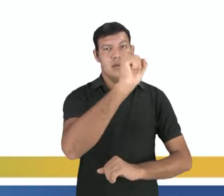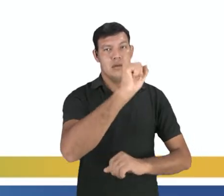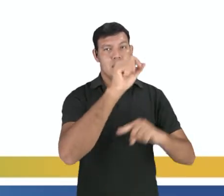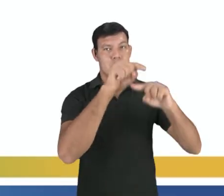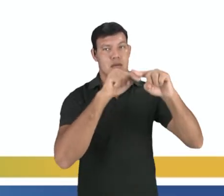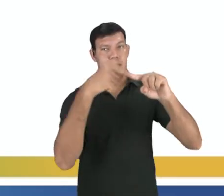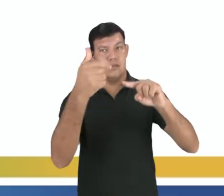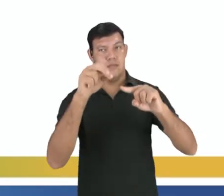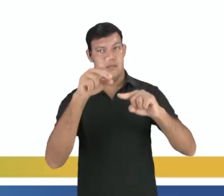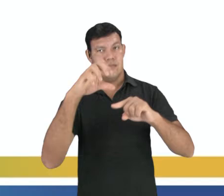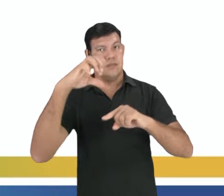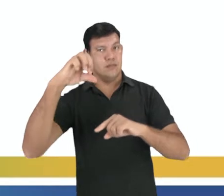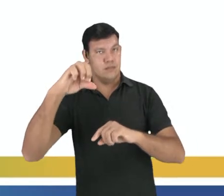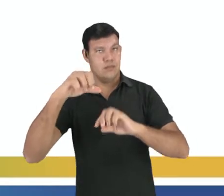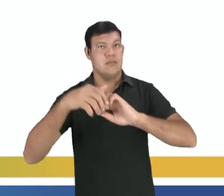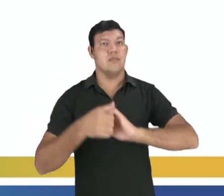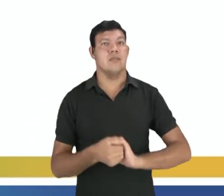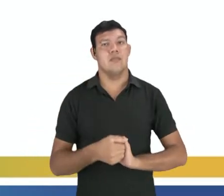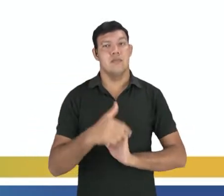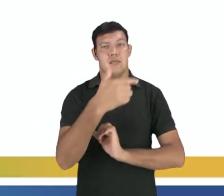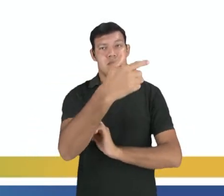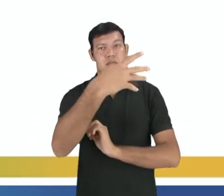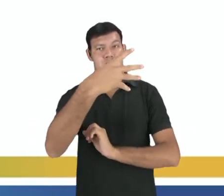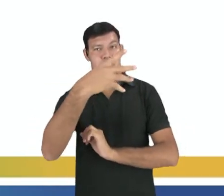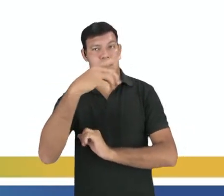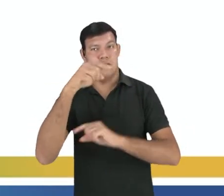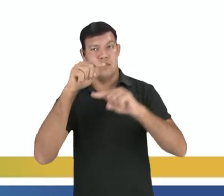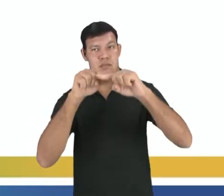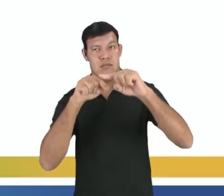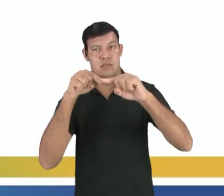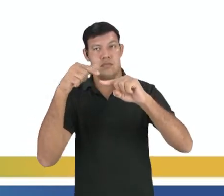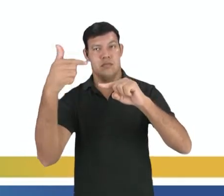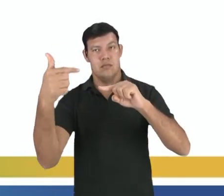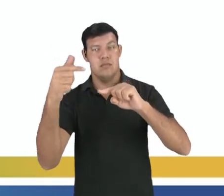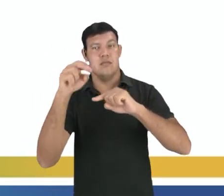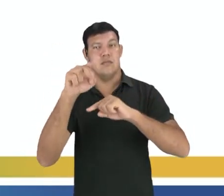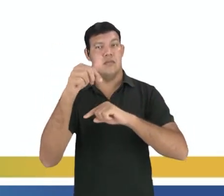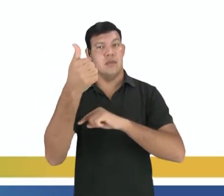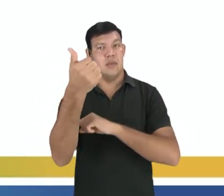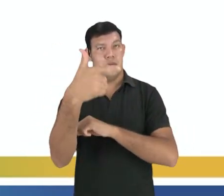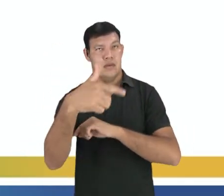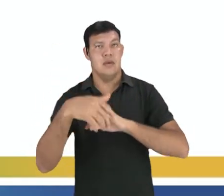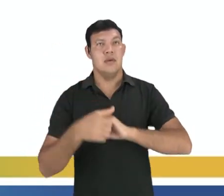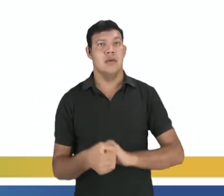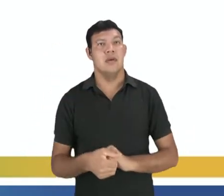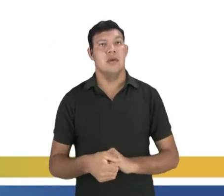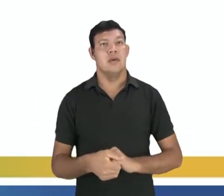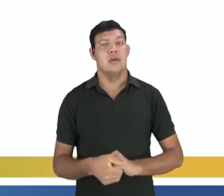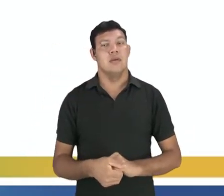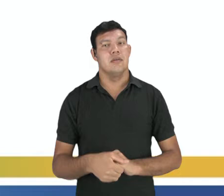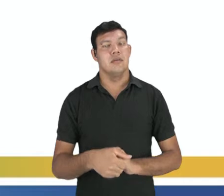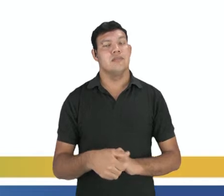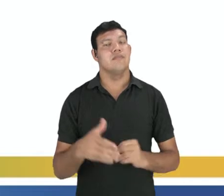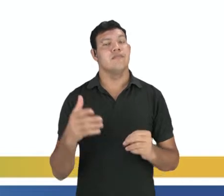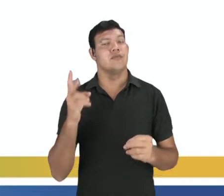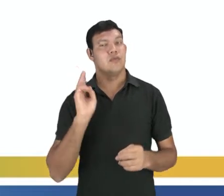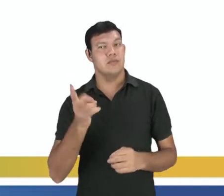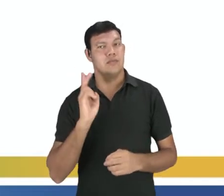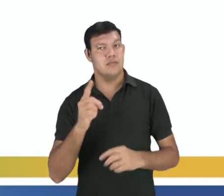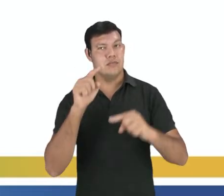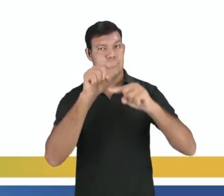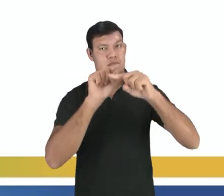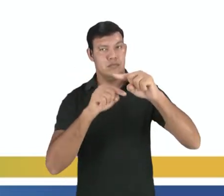18 dividido por 2, 9. Ó. O 24 dividido por 2, 12. Aí vou continuar dividindo por 2.